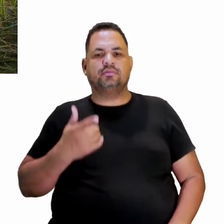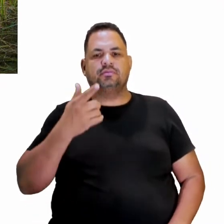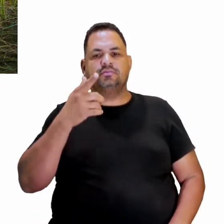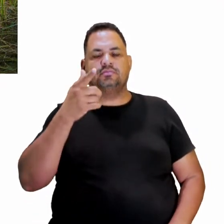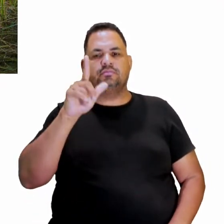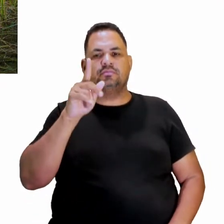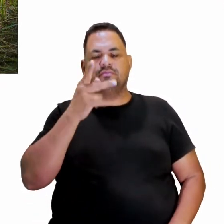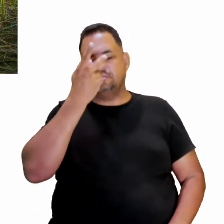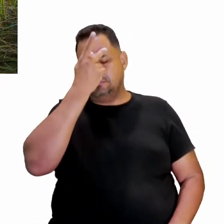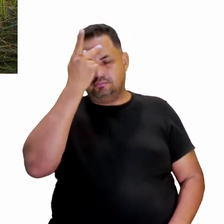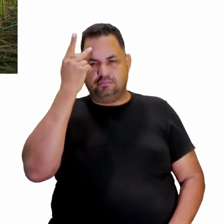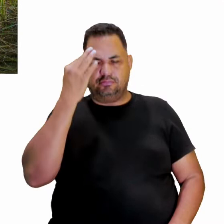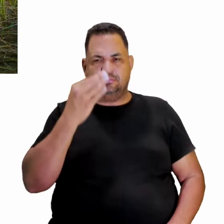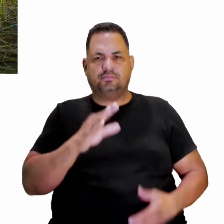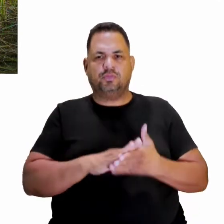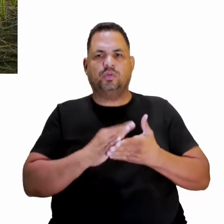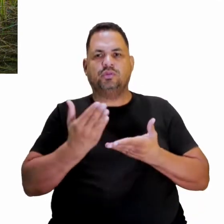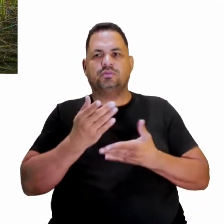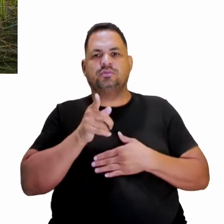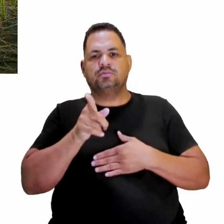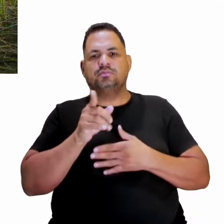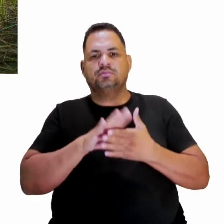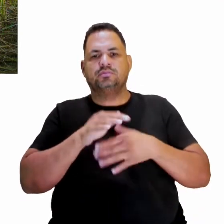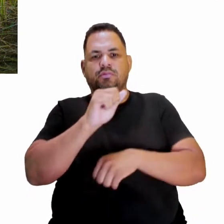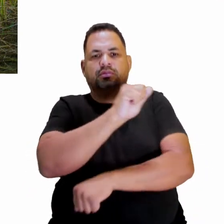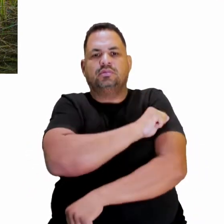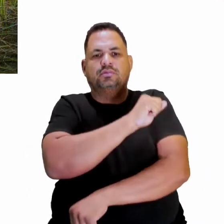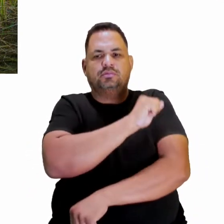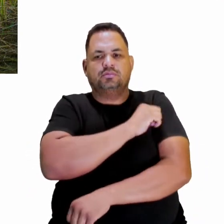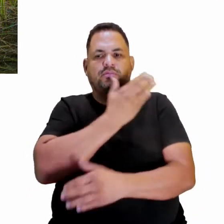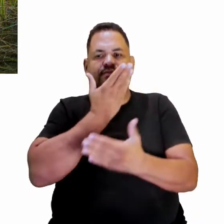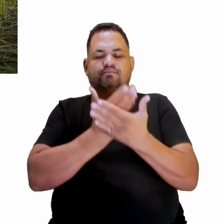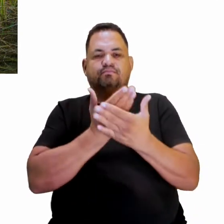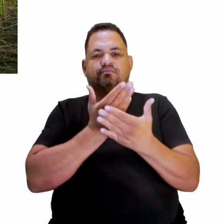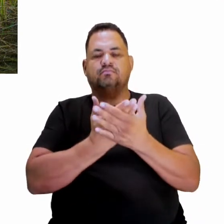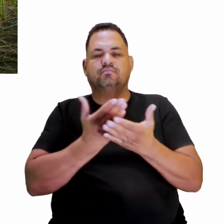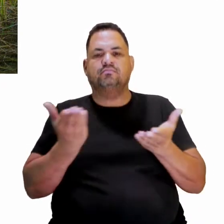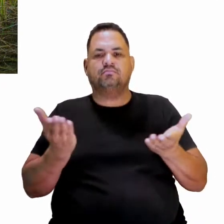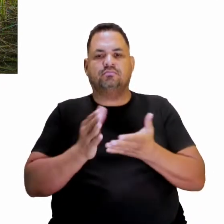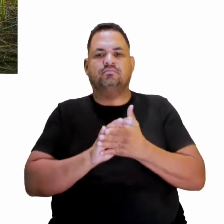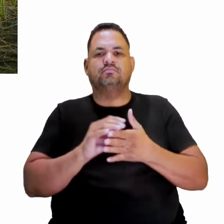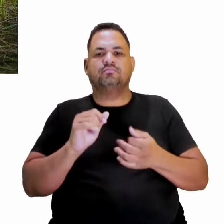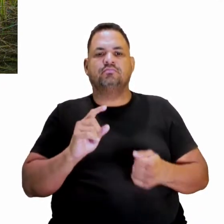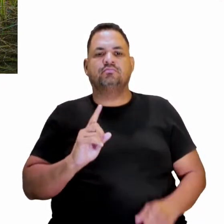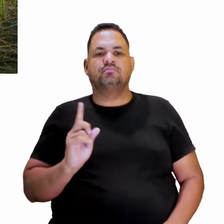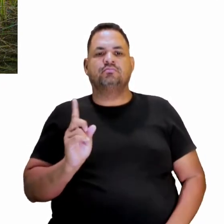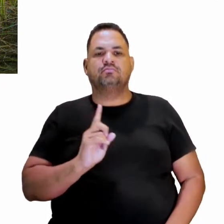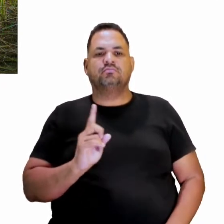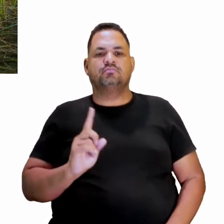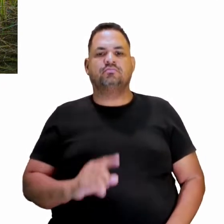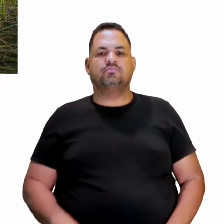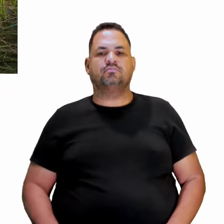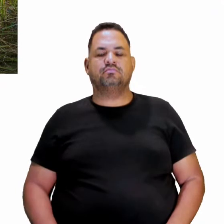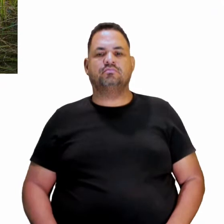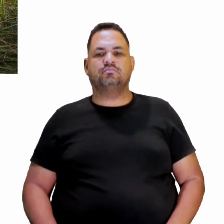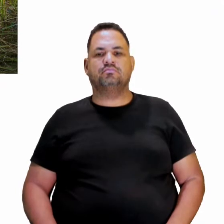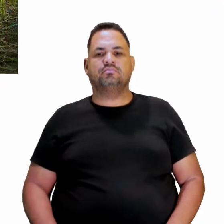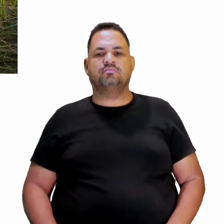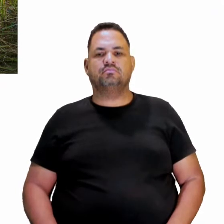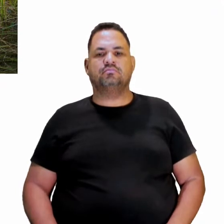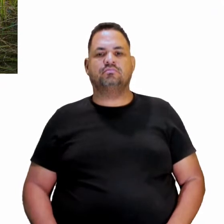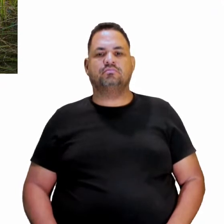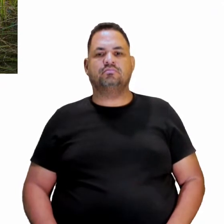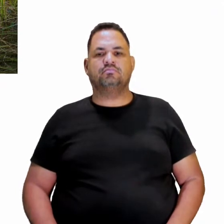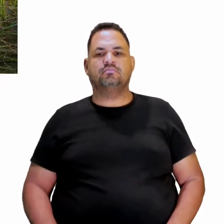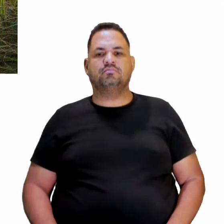pessoa. Vamos supor que seja você. Você, aluno, será que você, student, fez essa situação? No, we didn't.